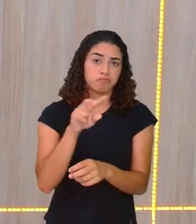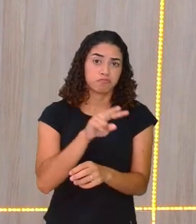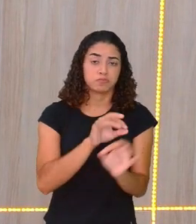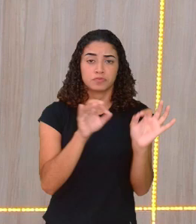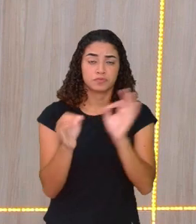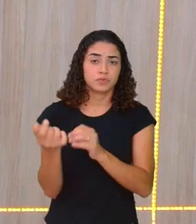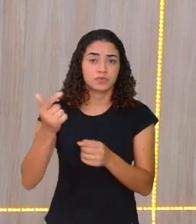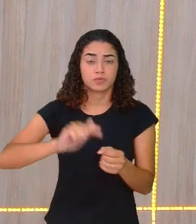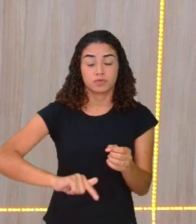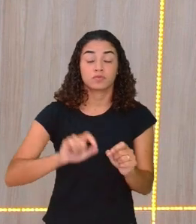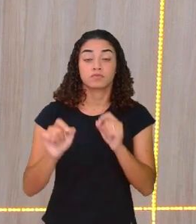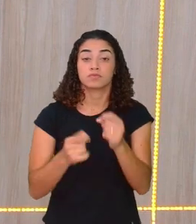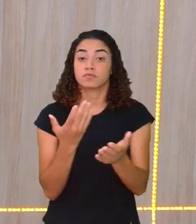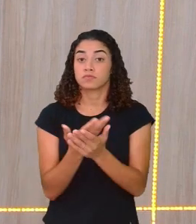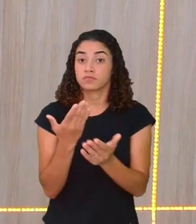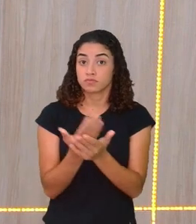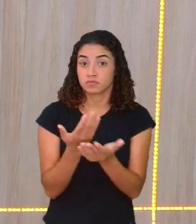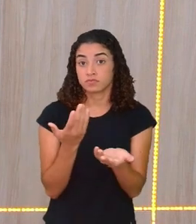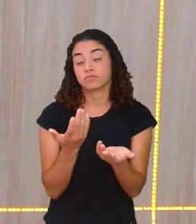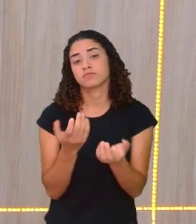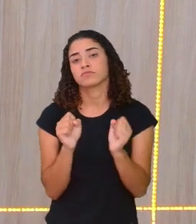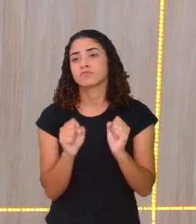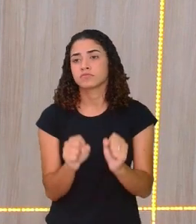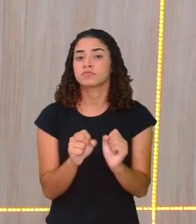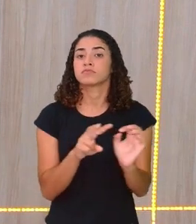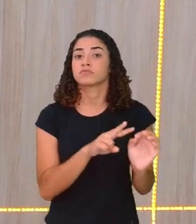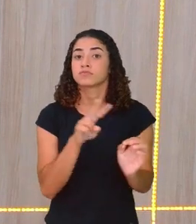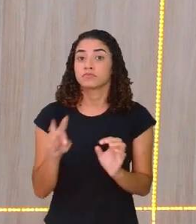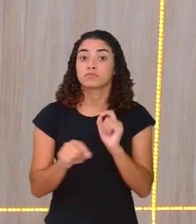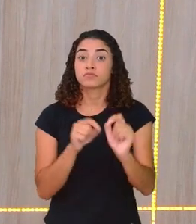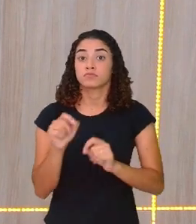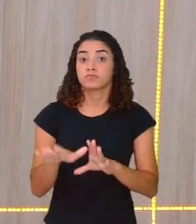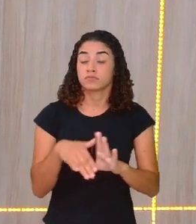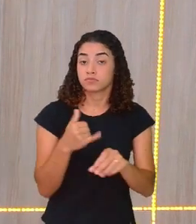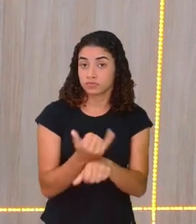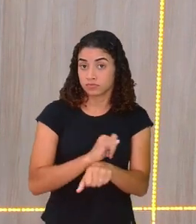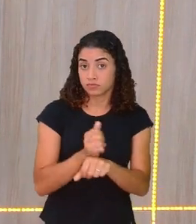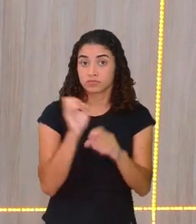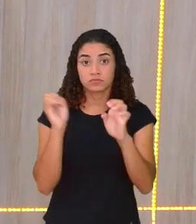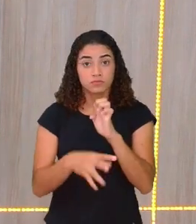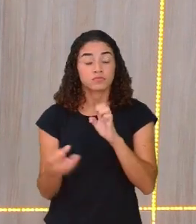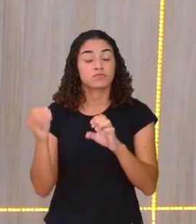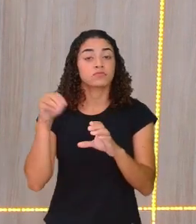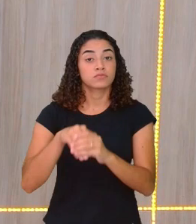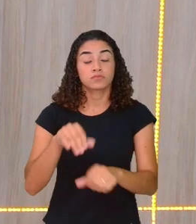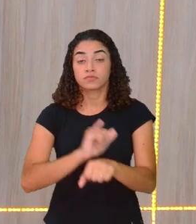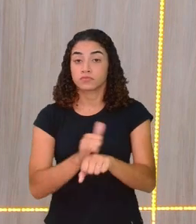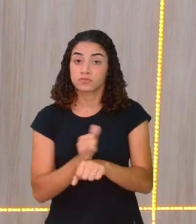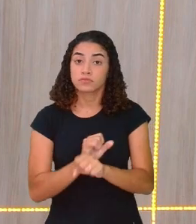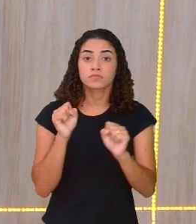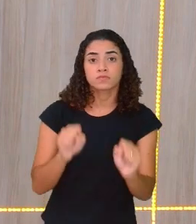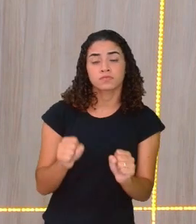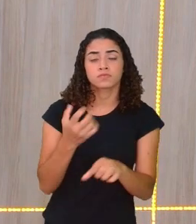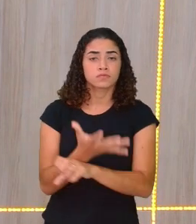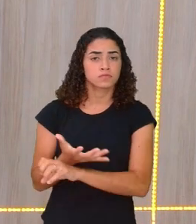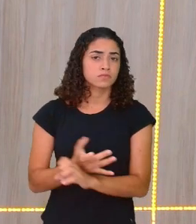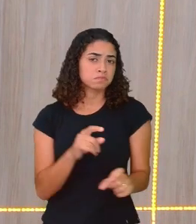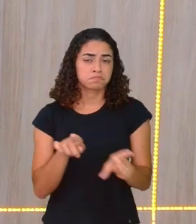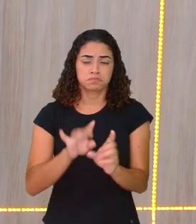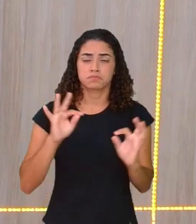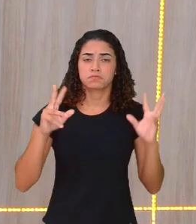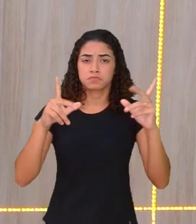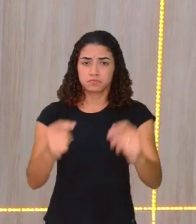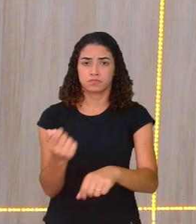pode consultar nosso canal Educa Recife no YouTube. Outro detalhe, não só nossa disciplina, como todas as